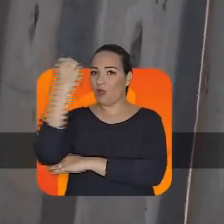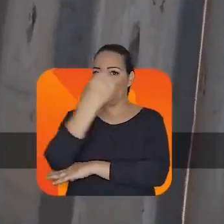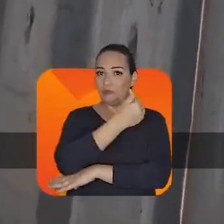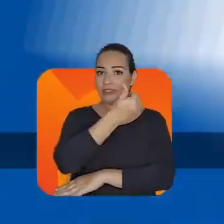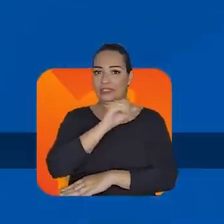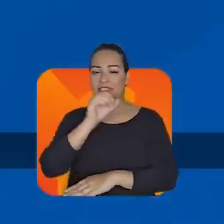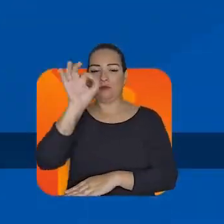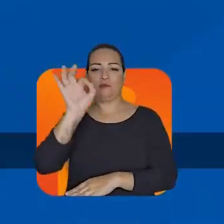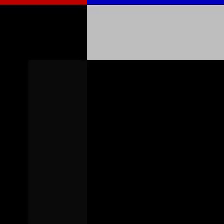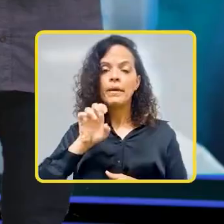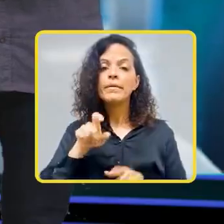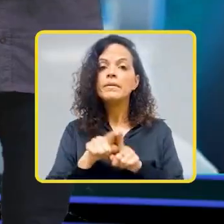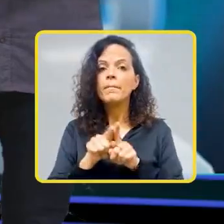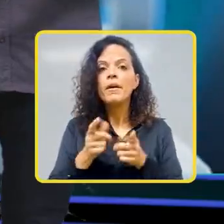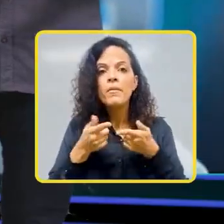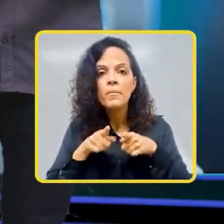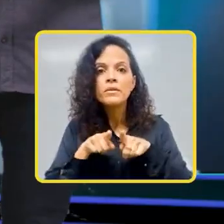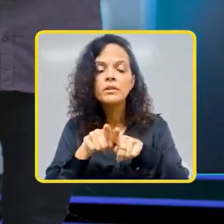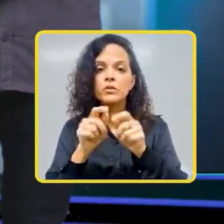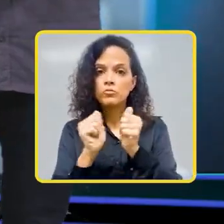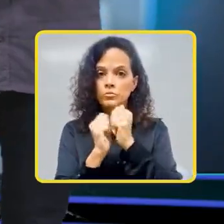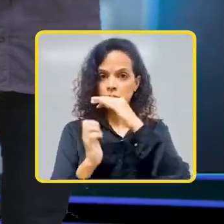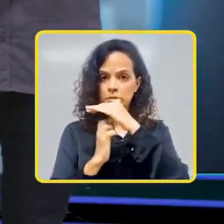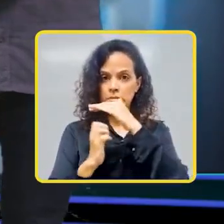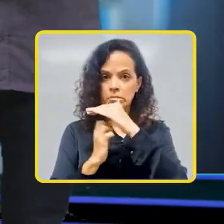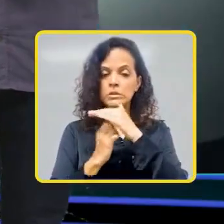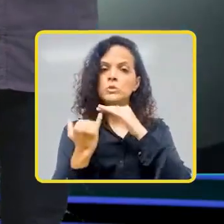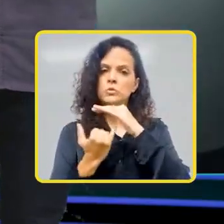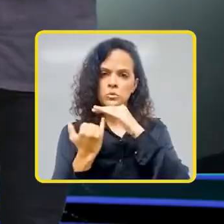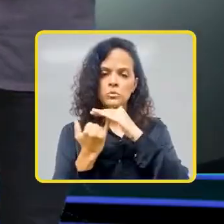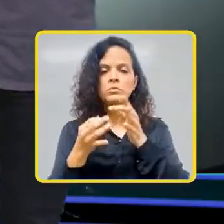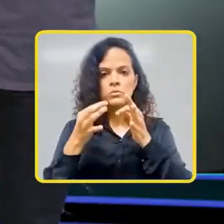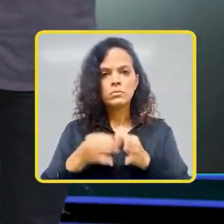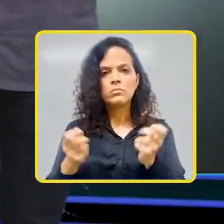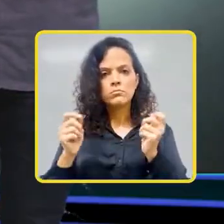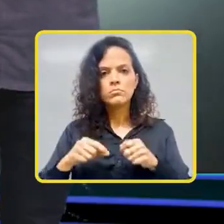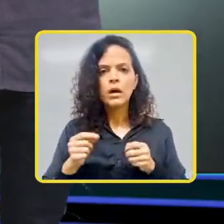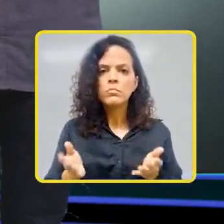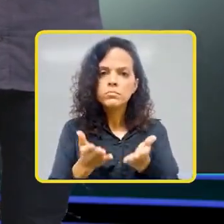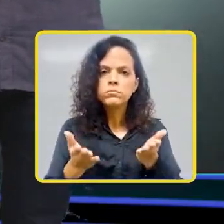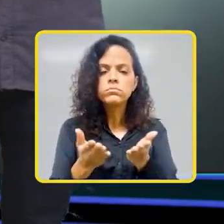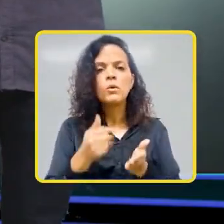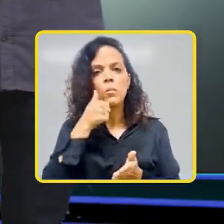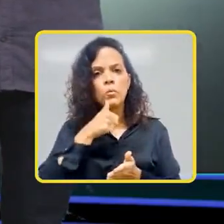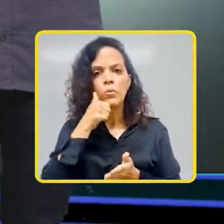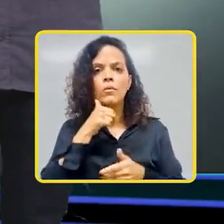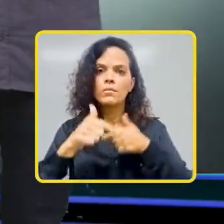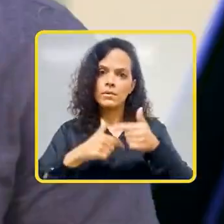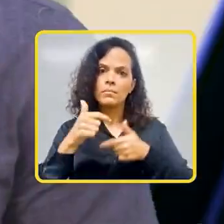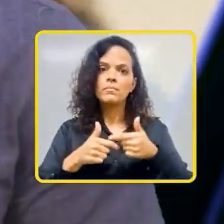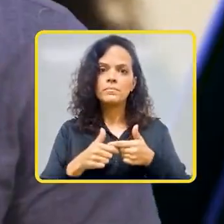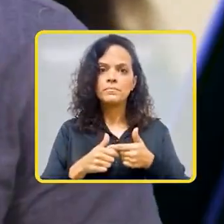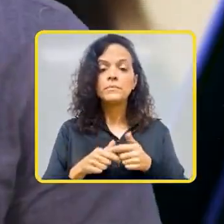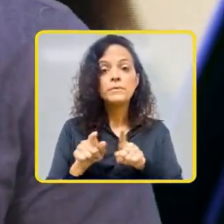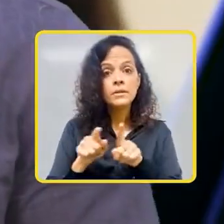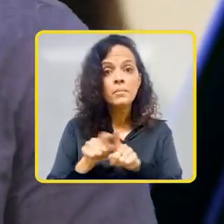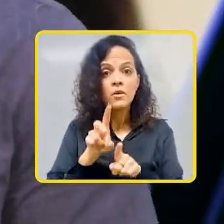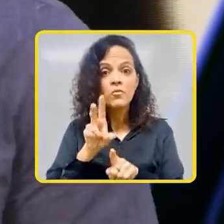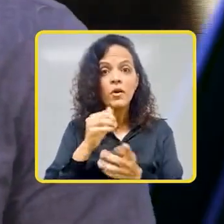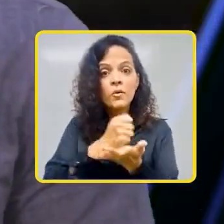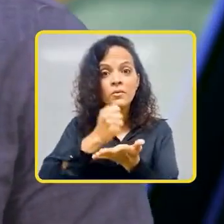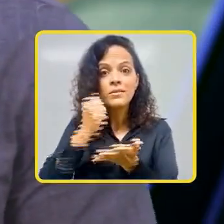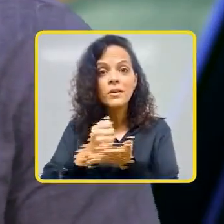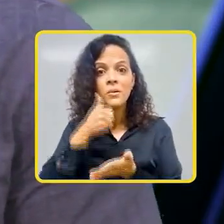o Capitão Nelson vai iluminar... ...com empresas e instituições para capacitar mulheres para o mercado de trabalho. E também